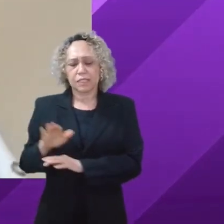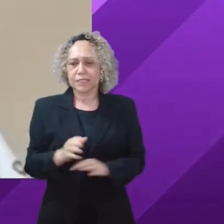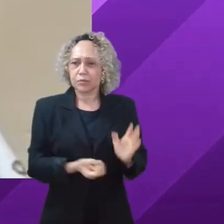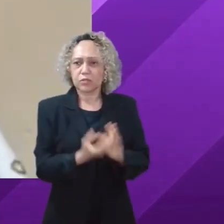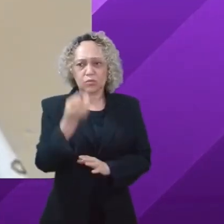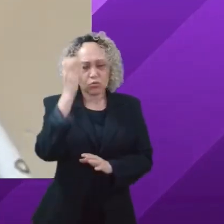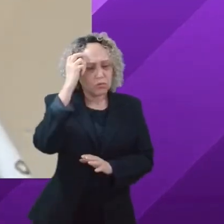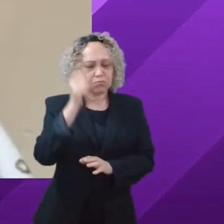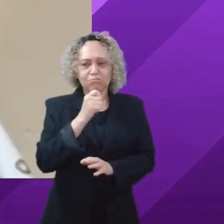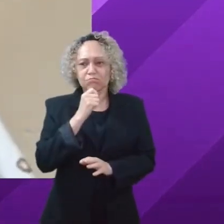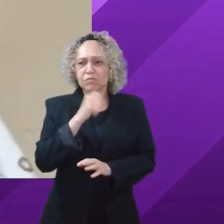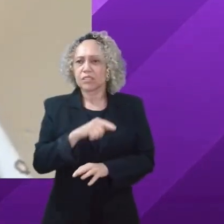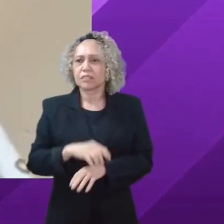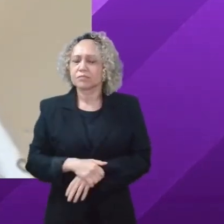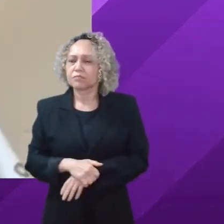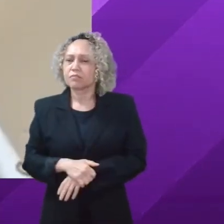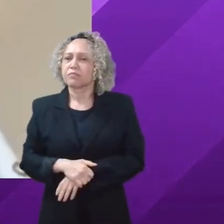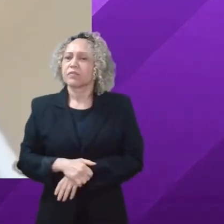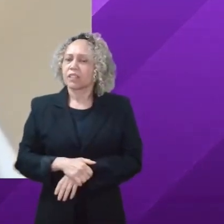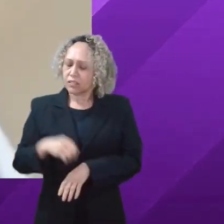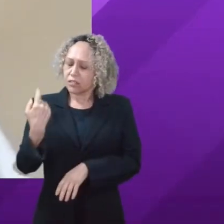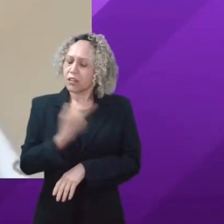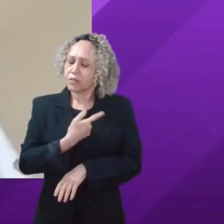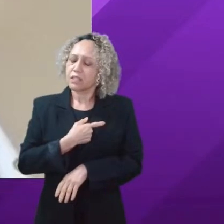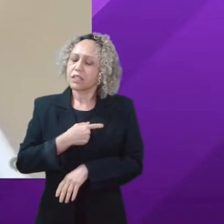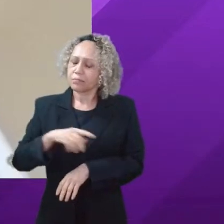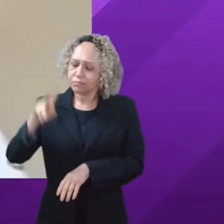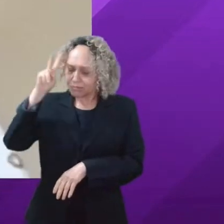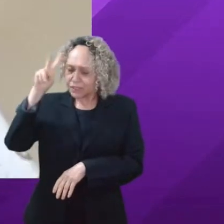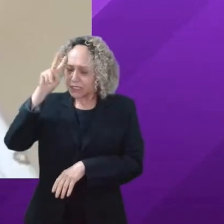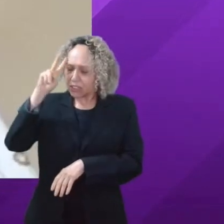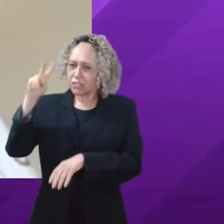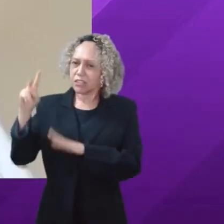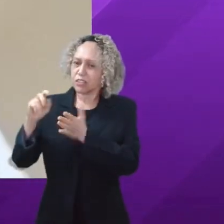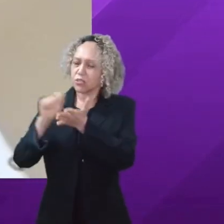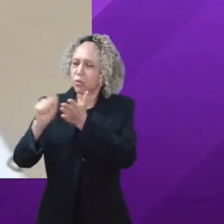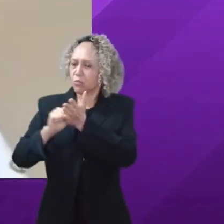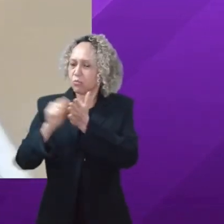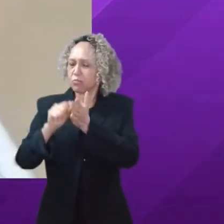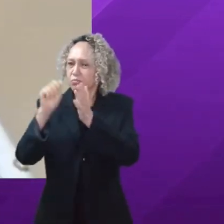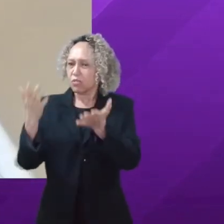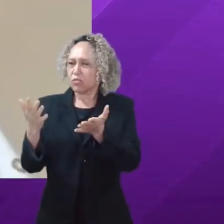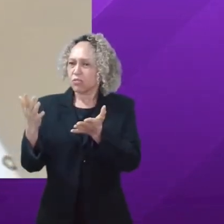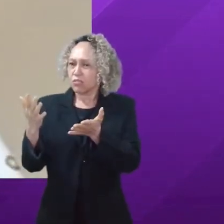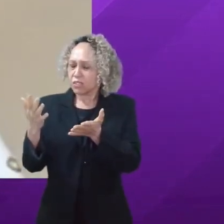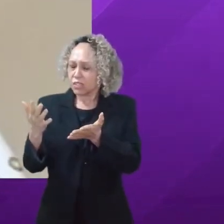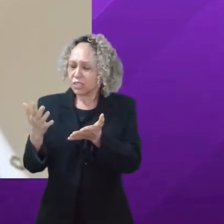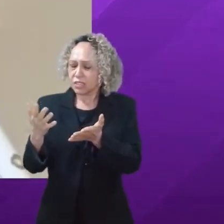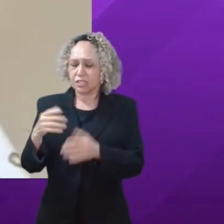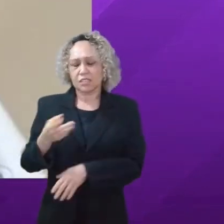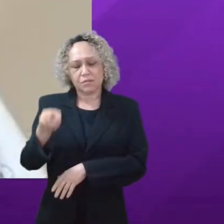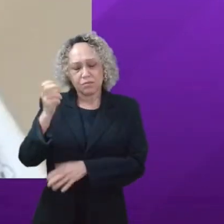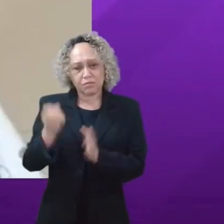de memória, né? A gente tem que constar na nossa história a memória das mulheres produtoras culturais desse país, que é rico, diverso e cheio